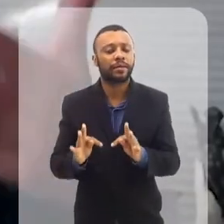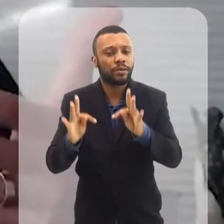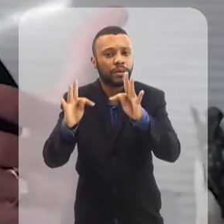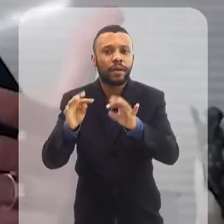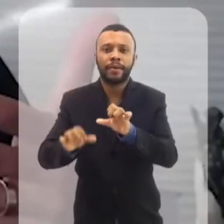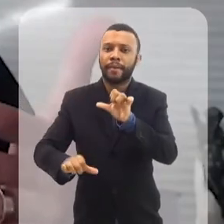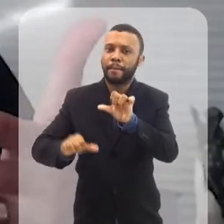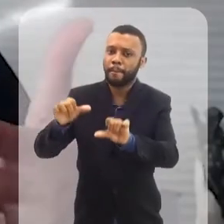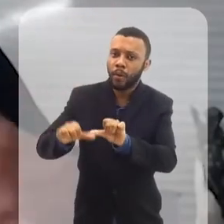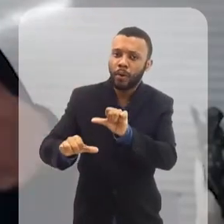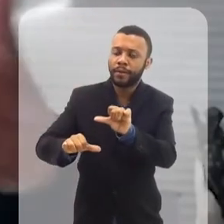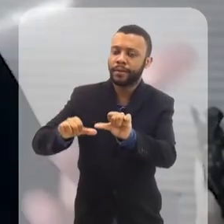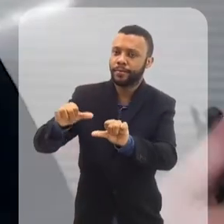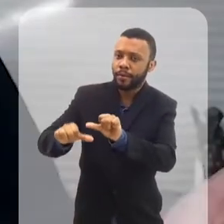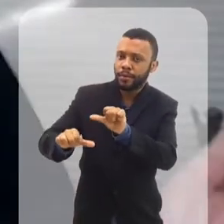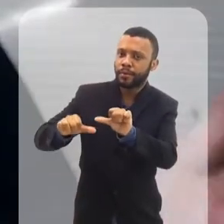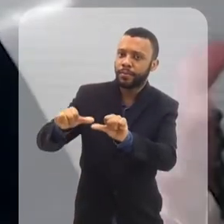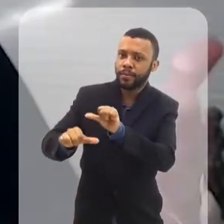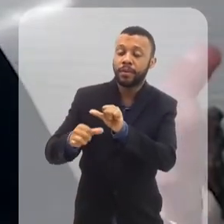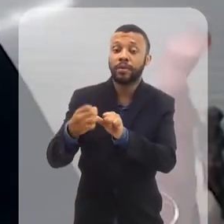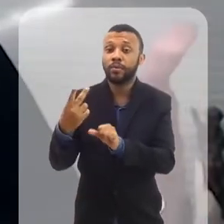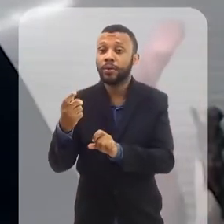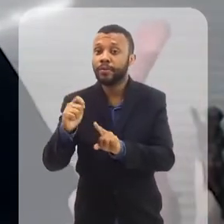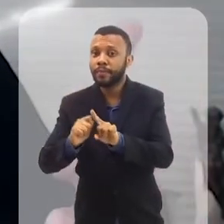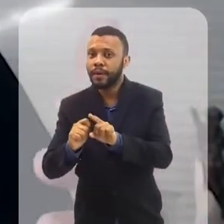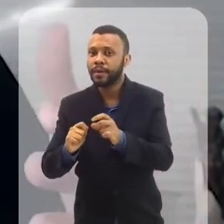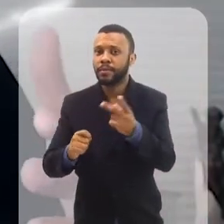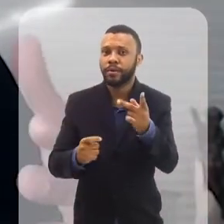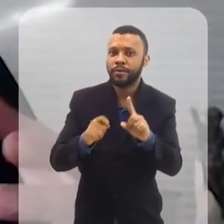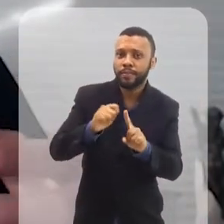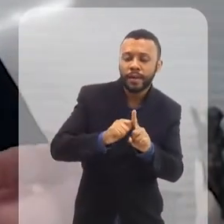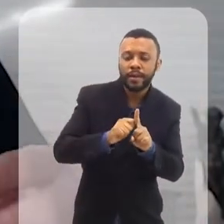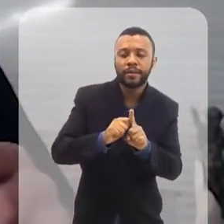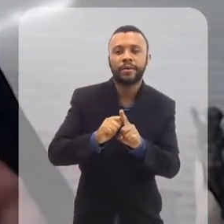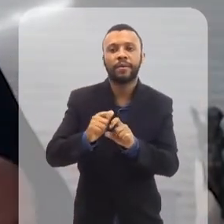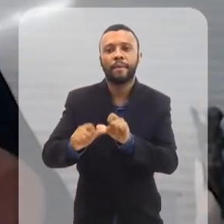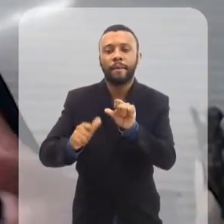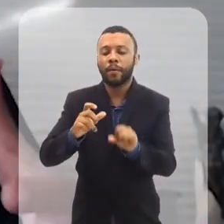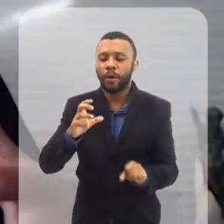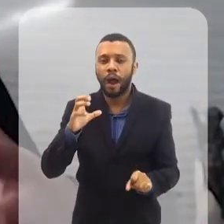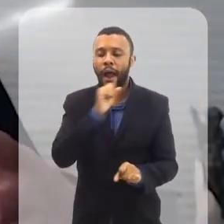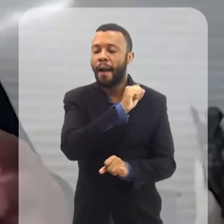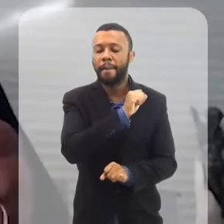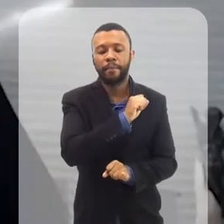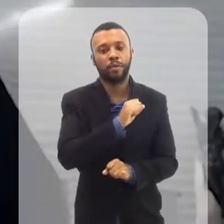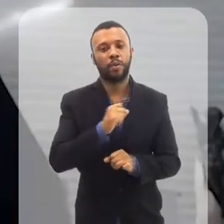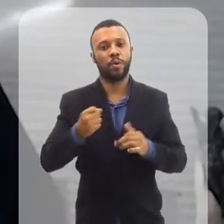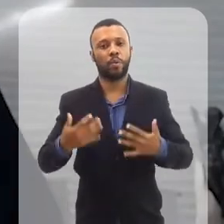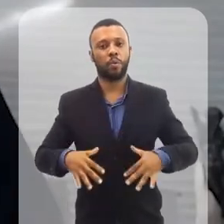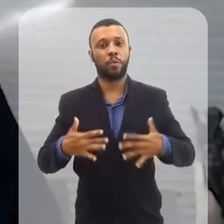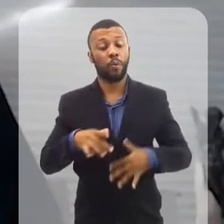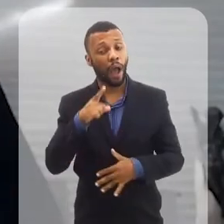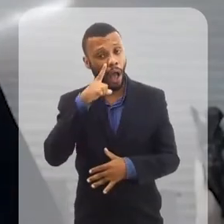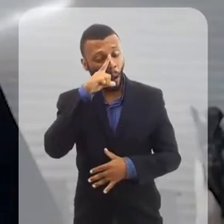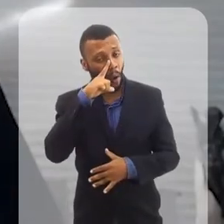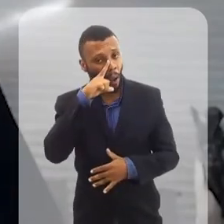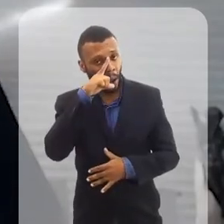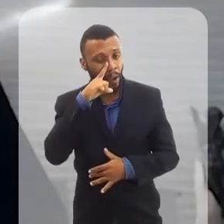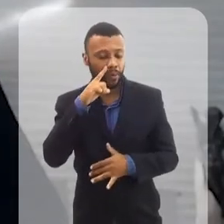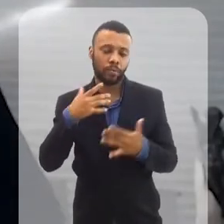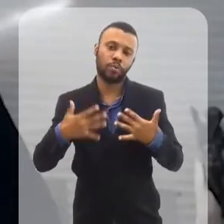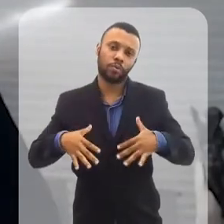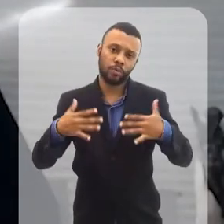se transforma a cada 2 meses. O metaverso ele evolui numa velocidade gigantesca. Então, há um risco muito